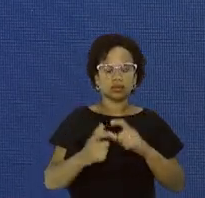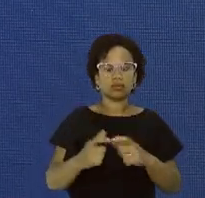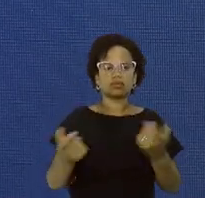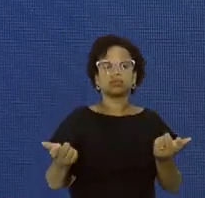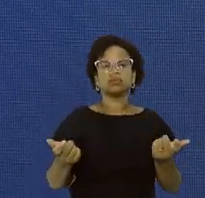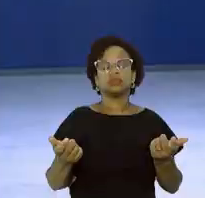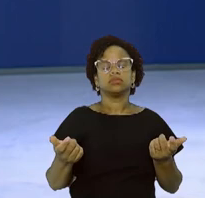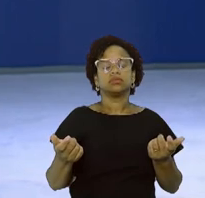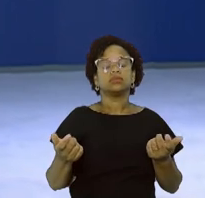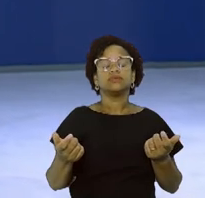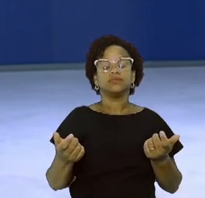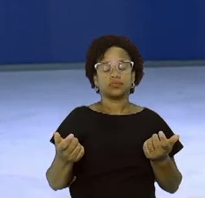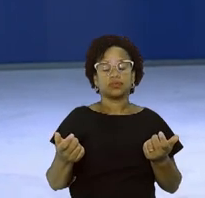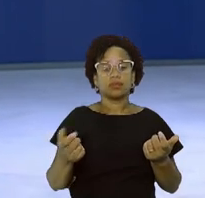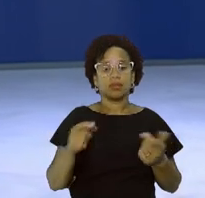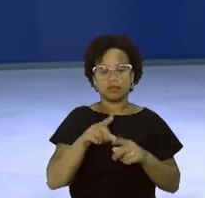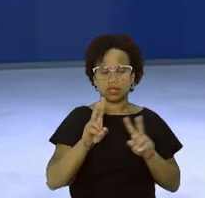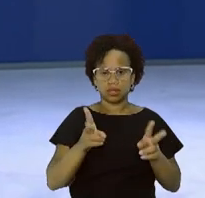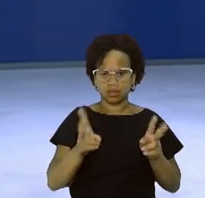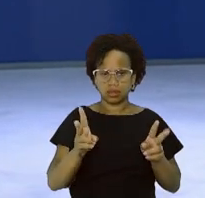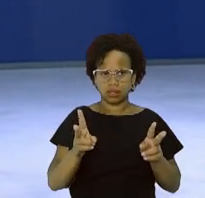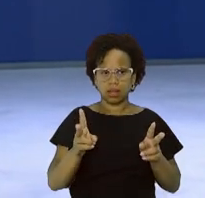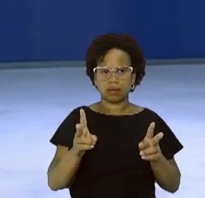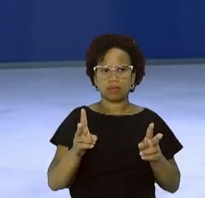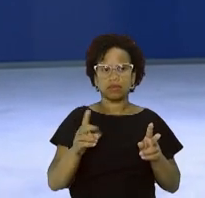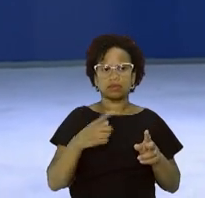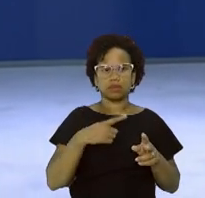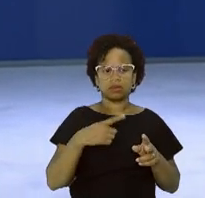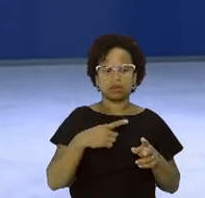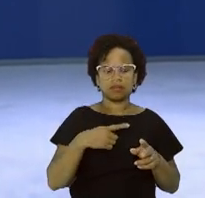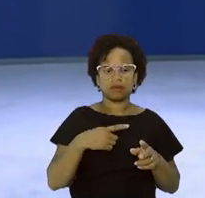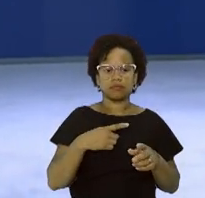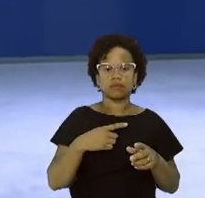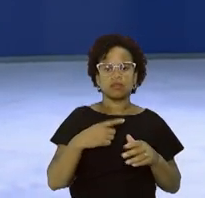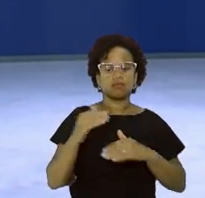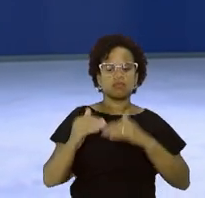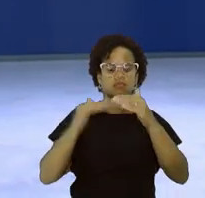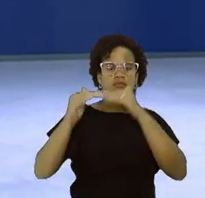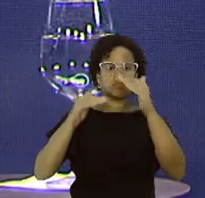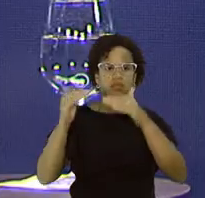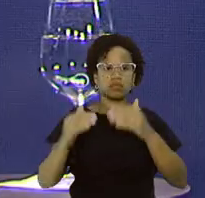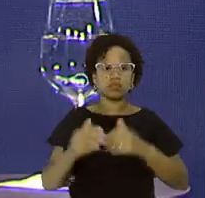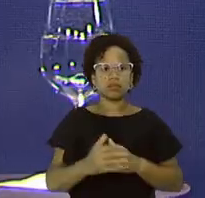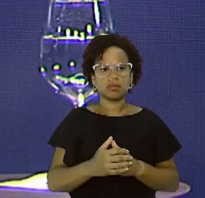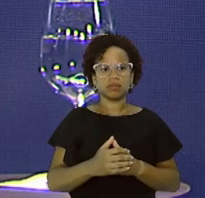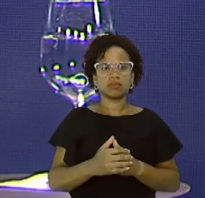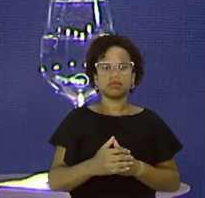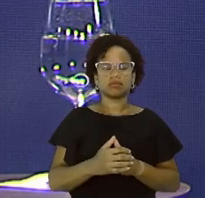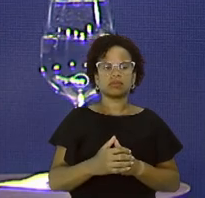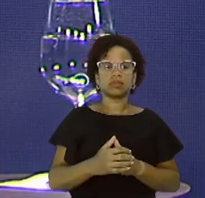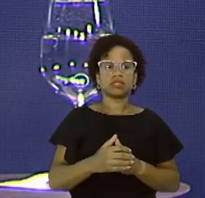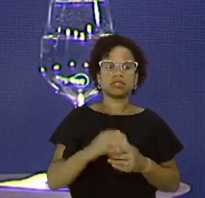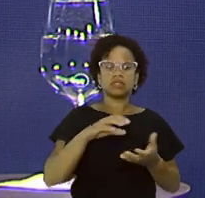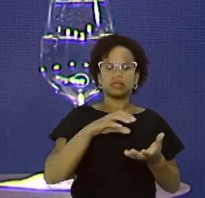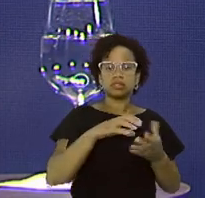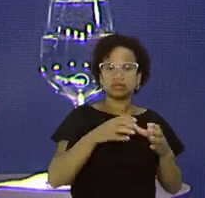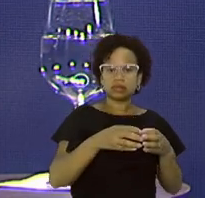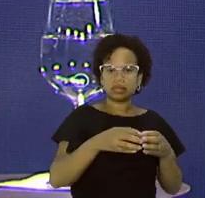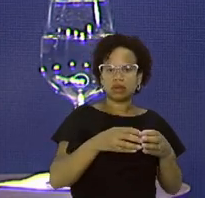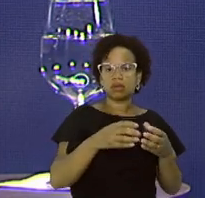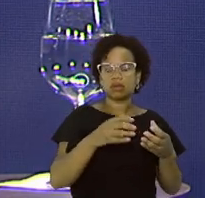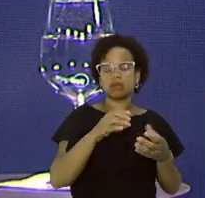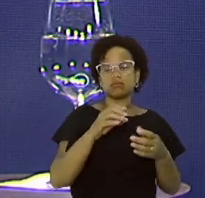entram sempre na fase de grow você já teve o sítio já teve seu ex e vocês entram um pouco antes da